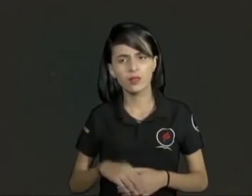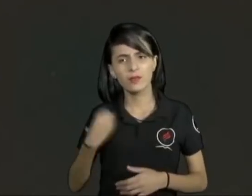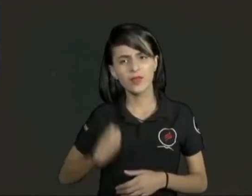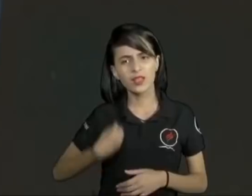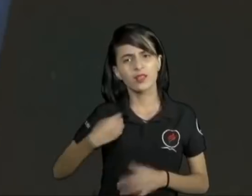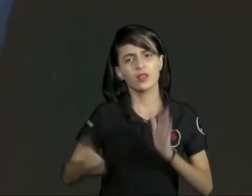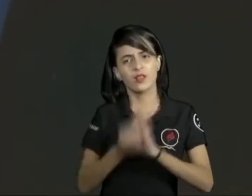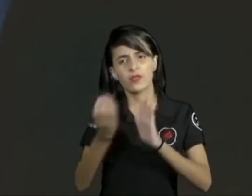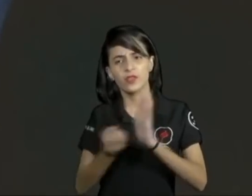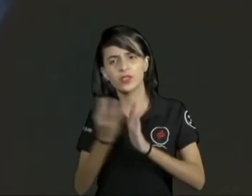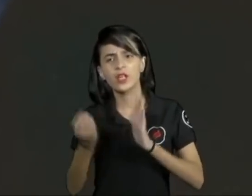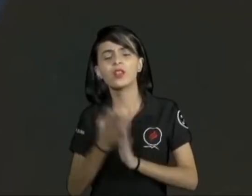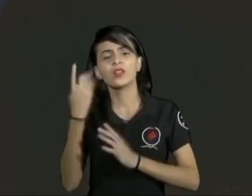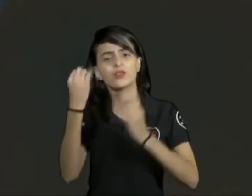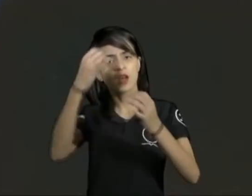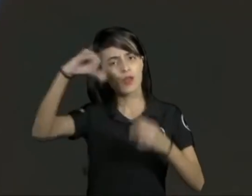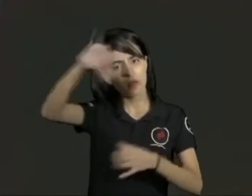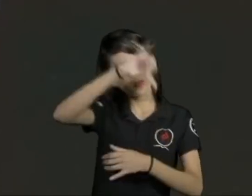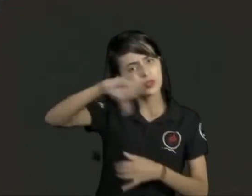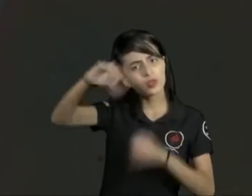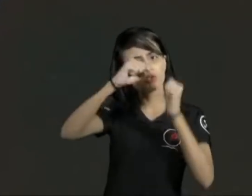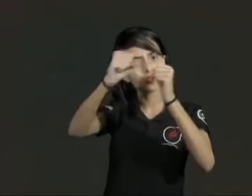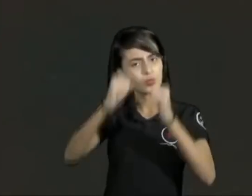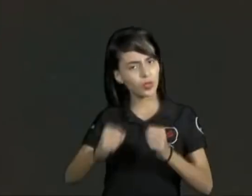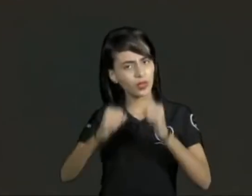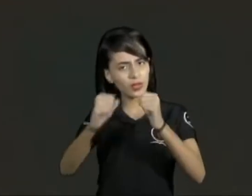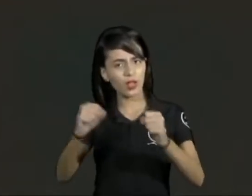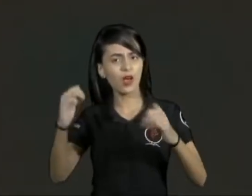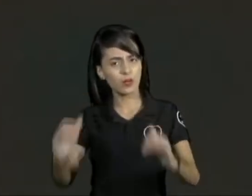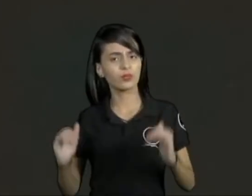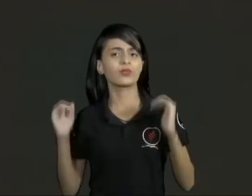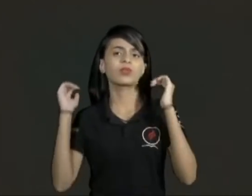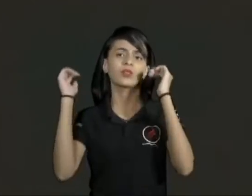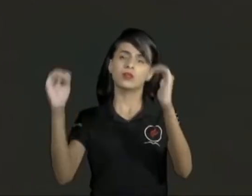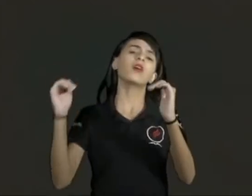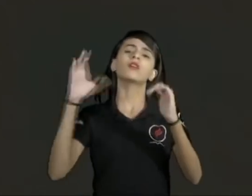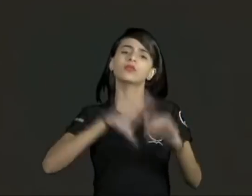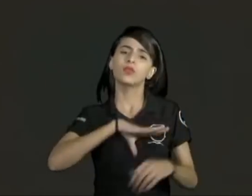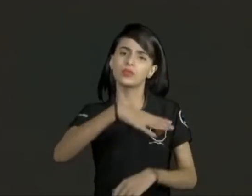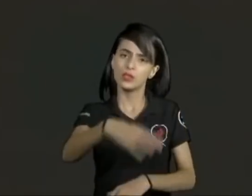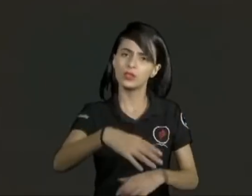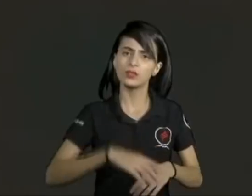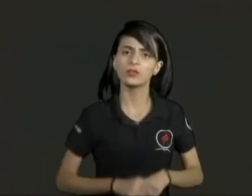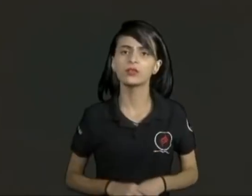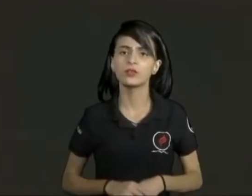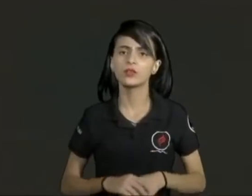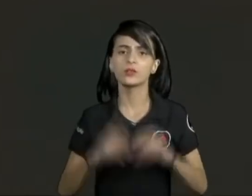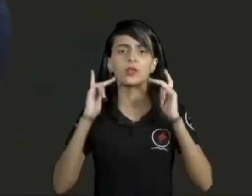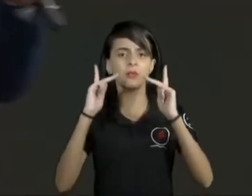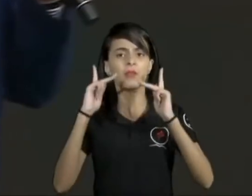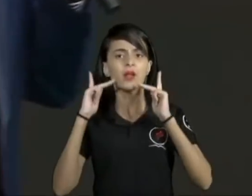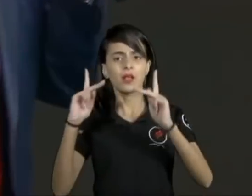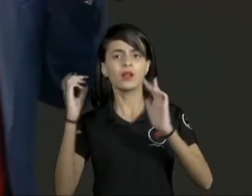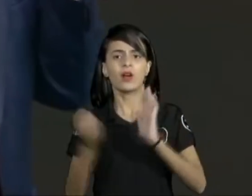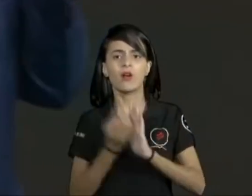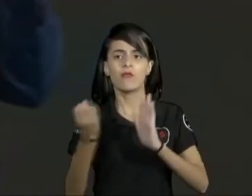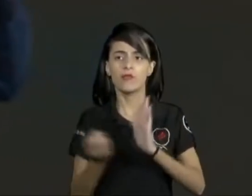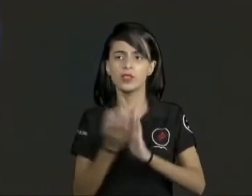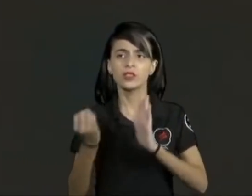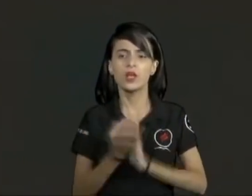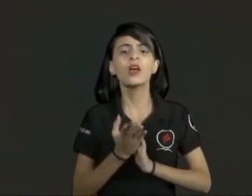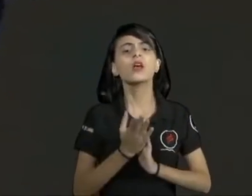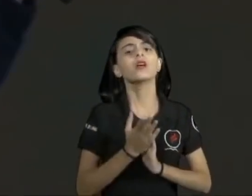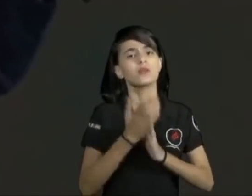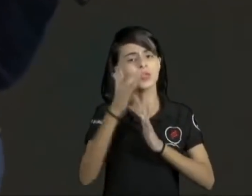Deus vai te dar uma unção de poder de autoridade de ousadia para pregar o evangelho e fazer